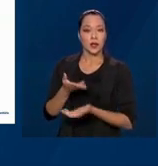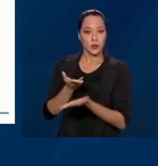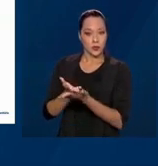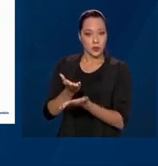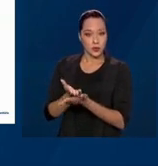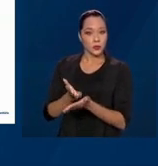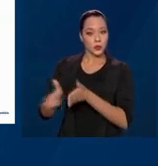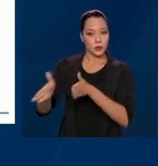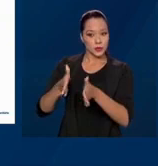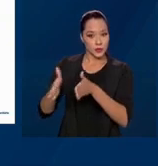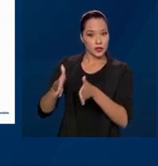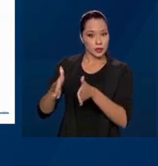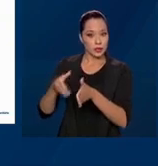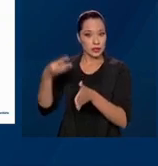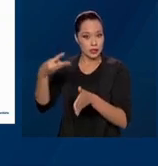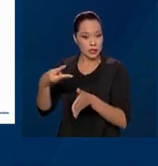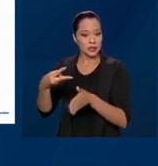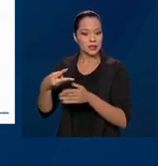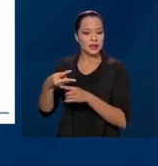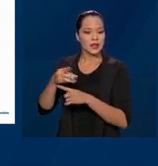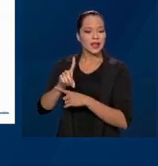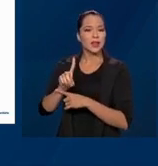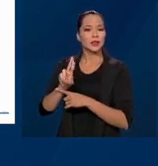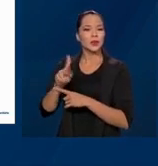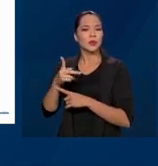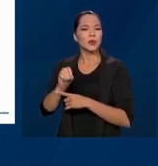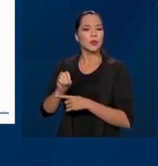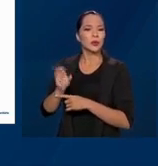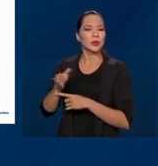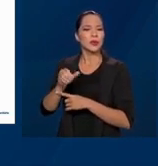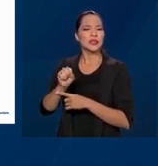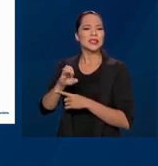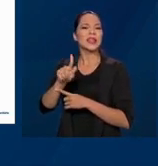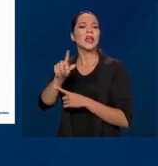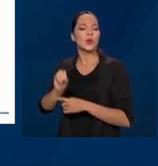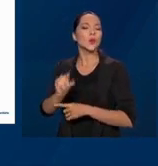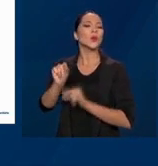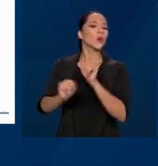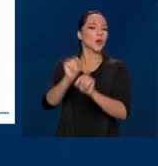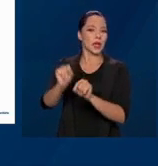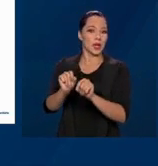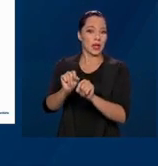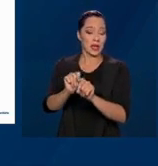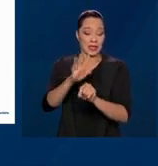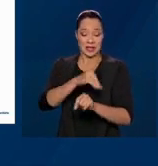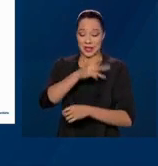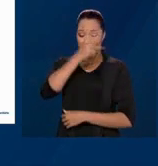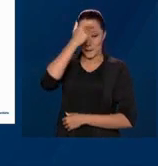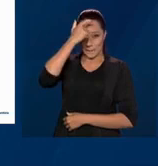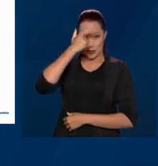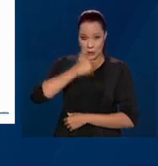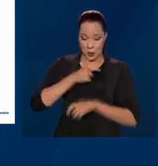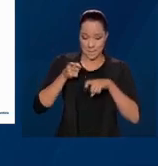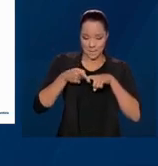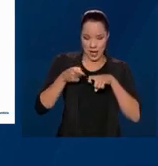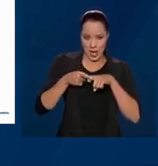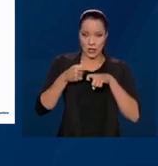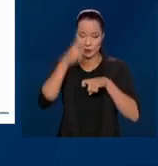de fase 3, duplo cego. O que significa isso? Tanto o pesquisador, tanto o